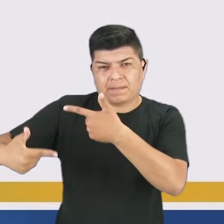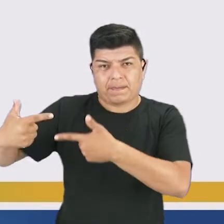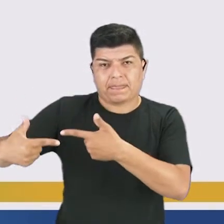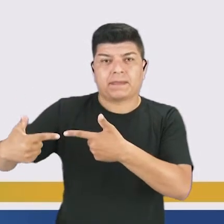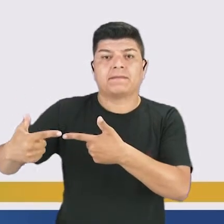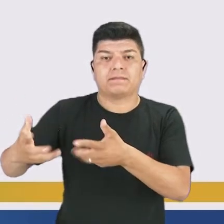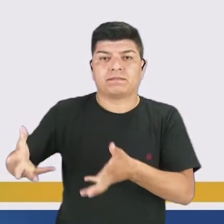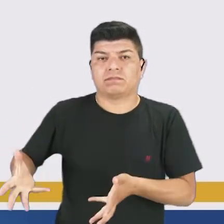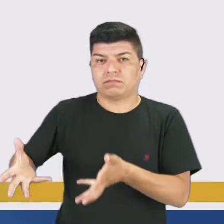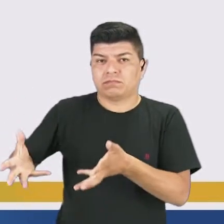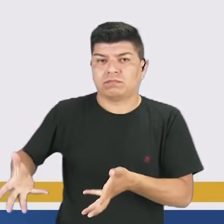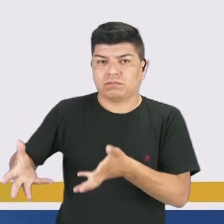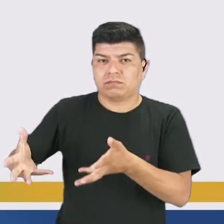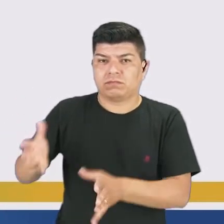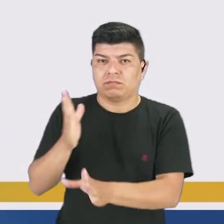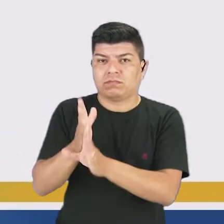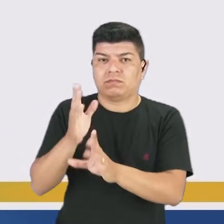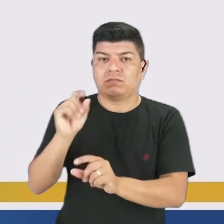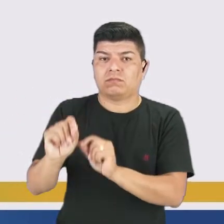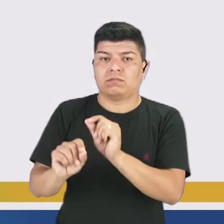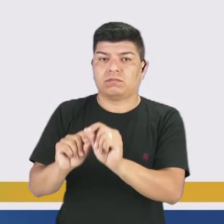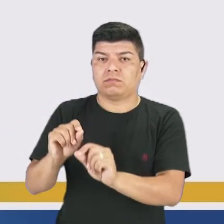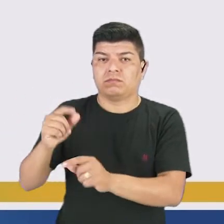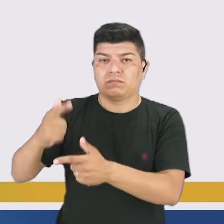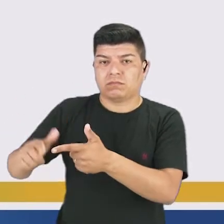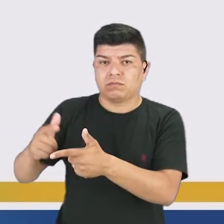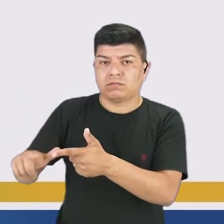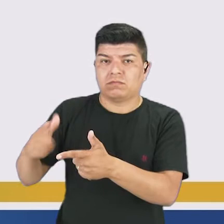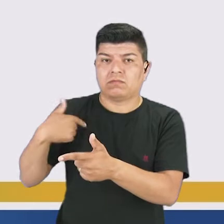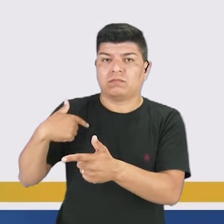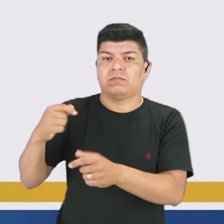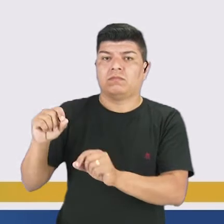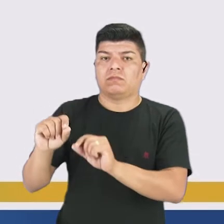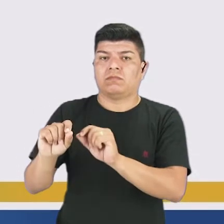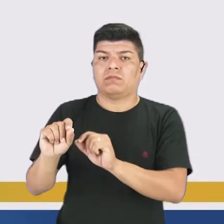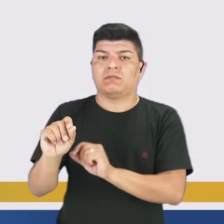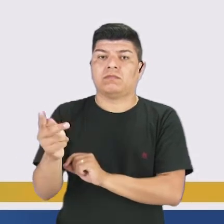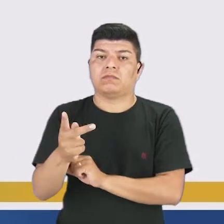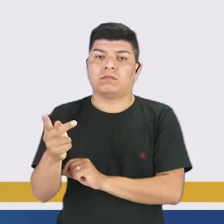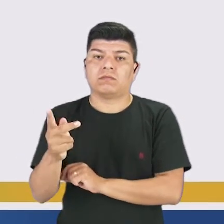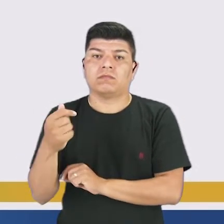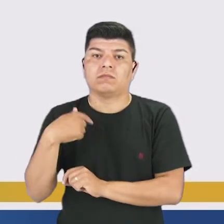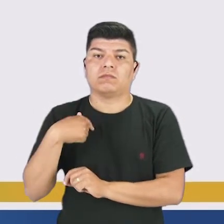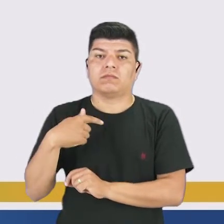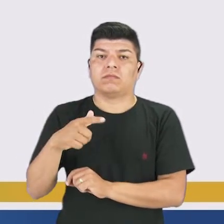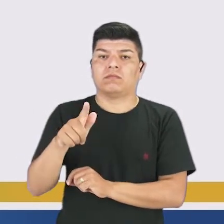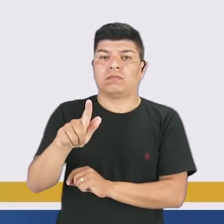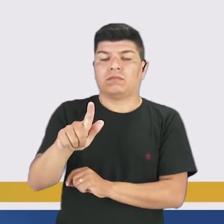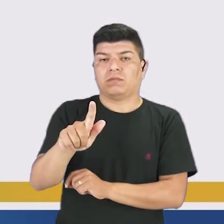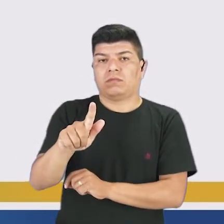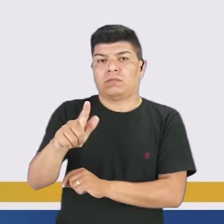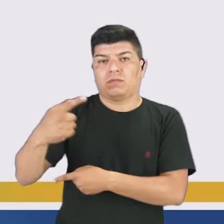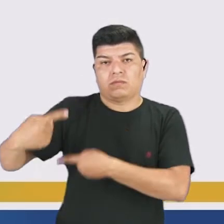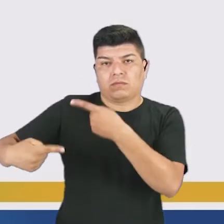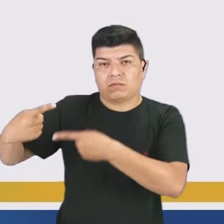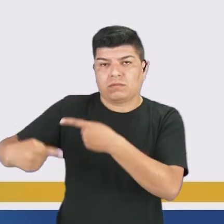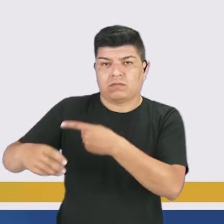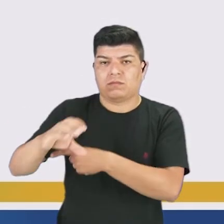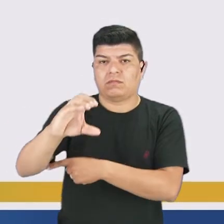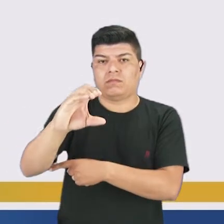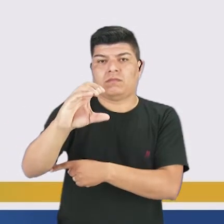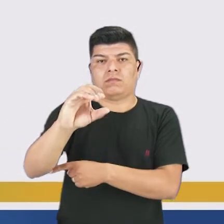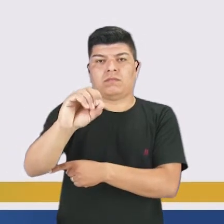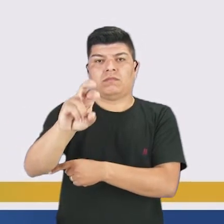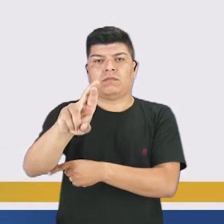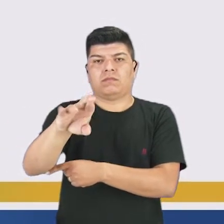foram impulsionados por essa rivalidade entre as superpotências. Entre elas estão a Guerra da Coreia, a Guerra do Vietnã,